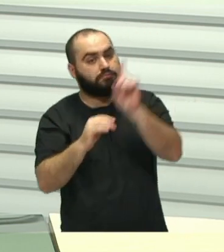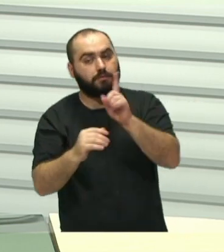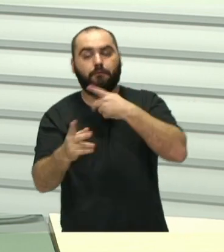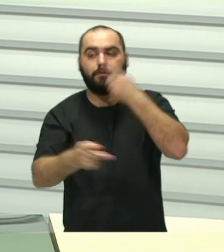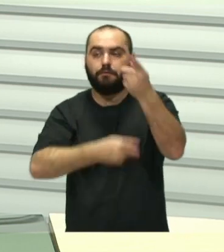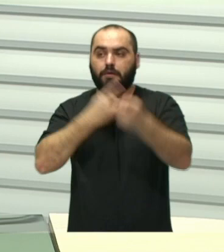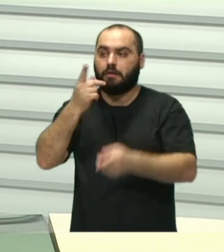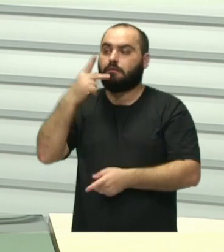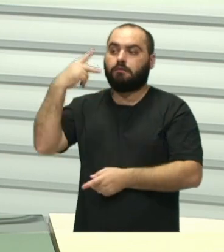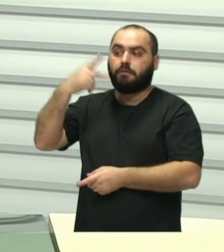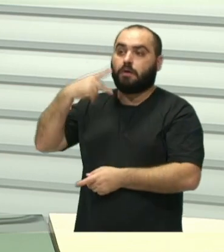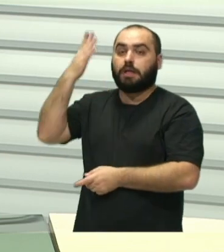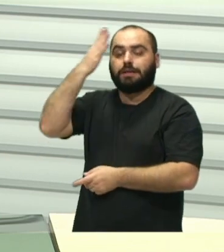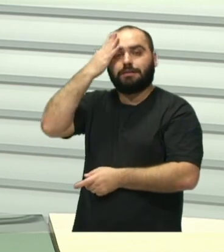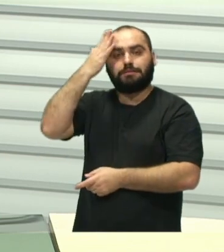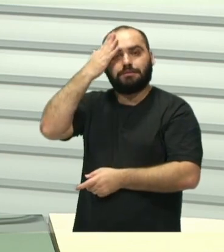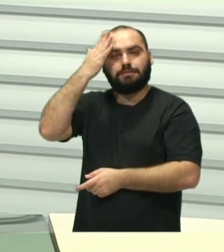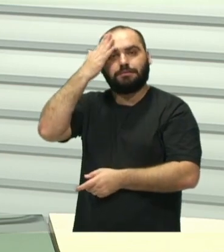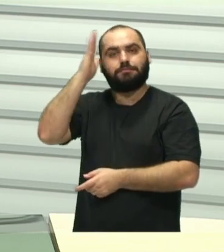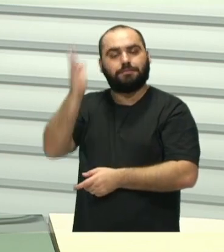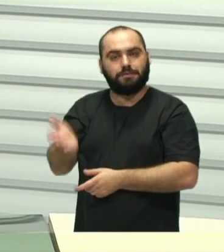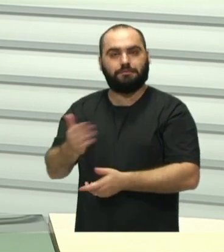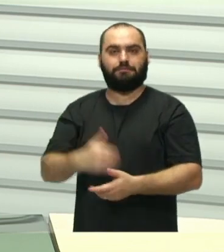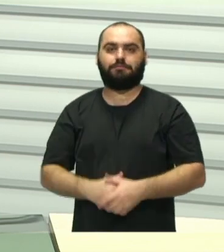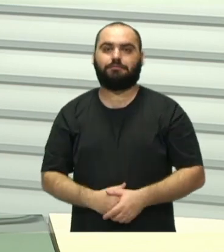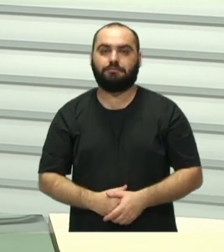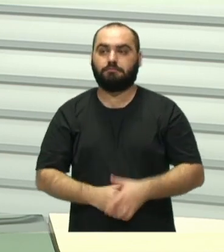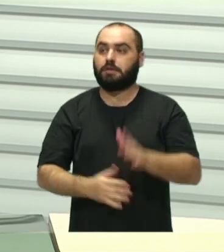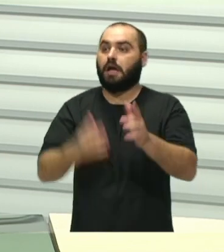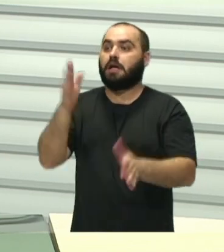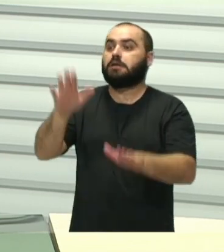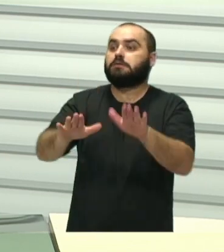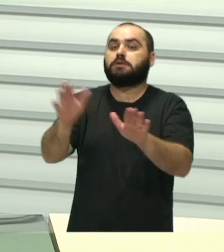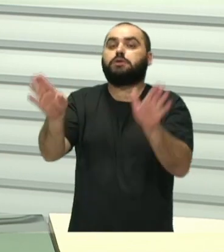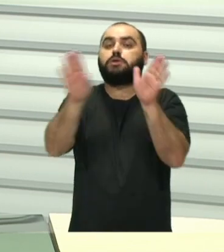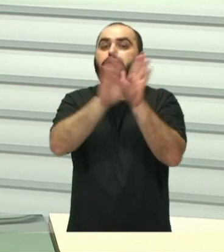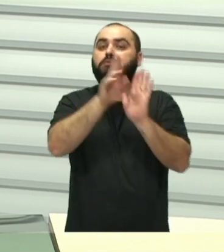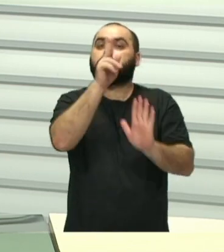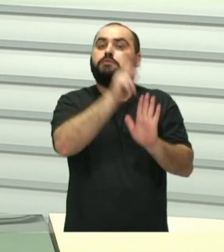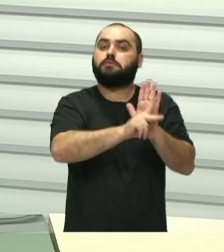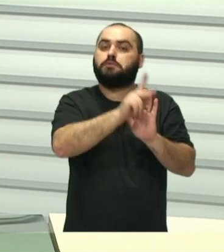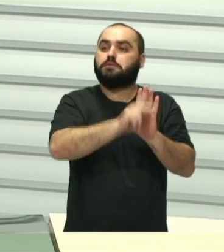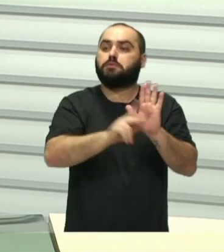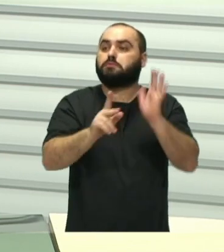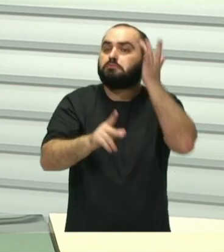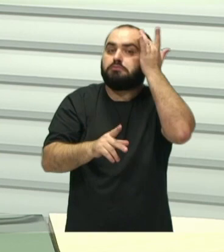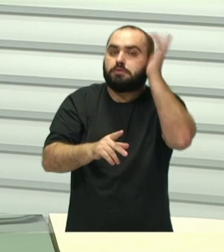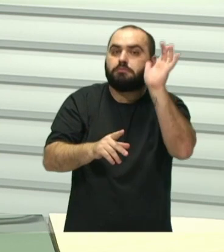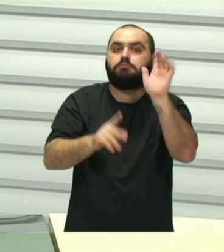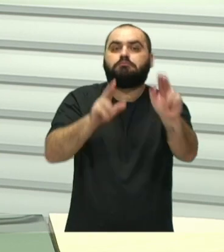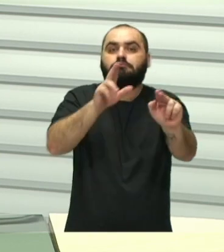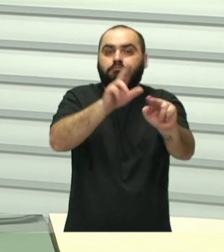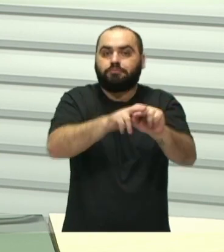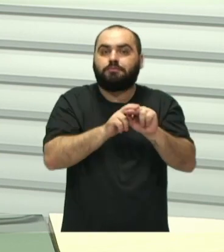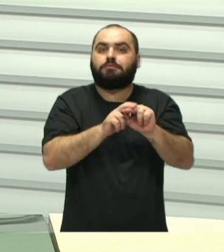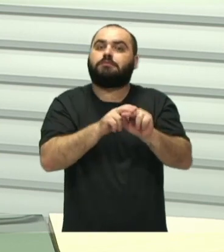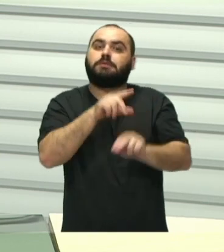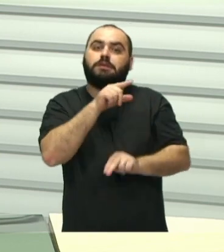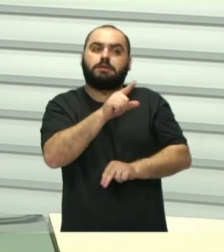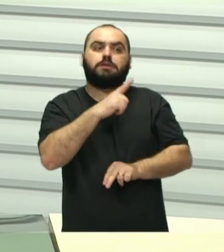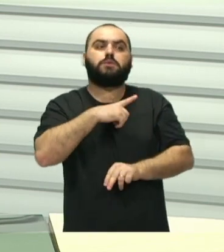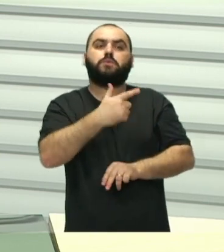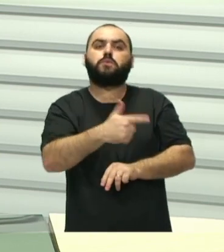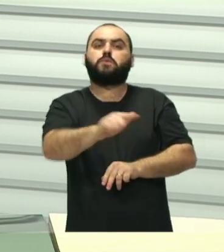comunidade não conhece eu ia fórmula política não é nós vamos interagindo com todas as outras setores da cidade